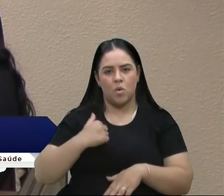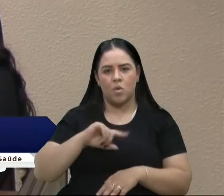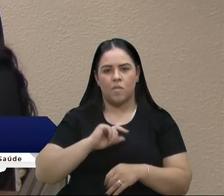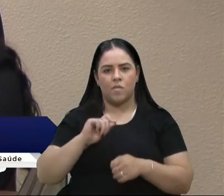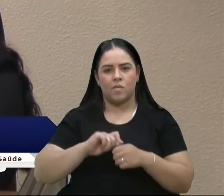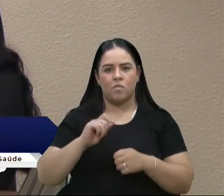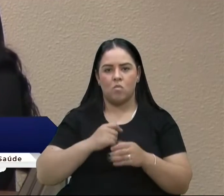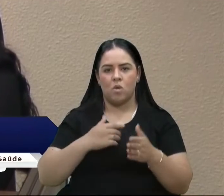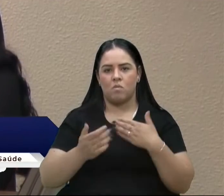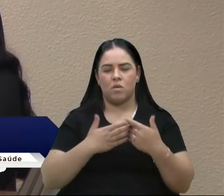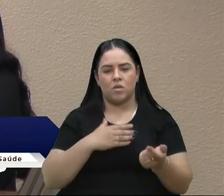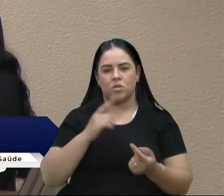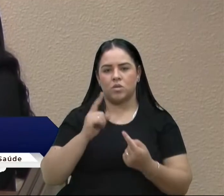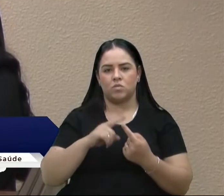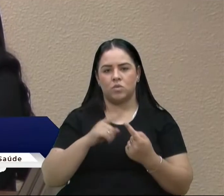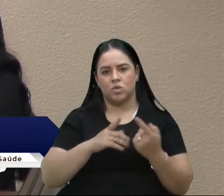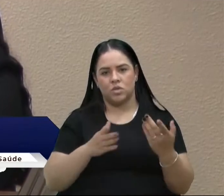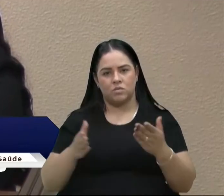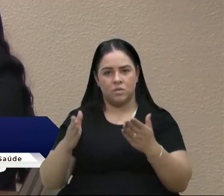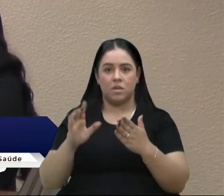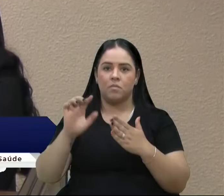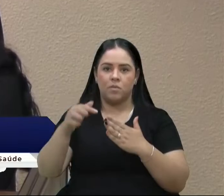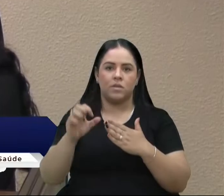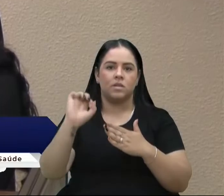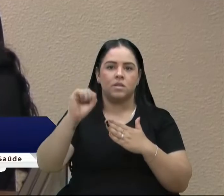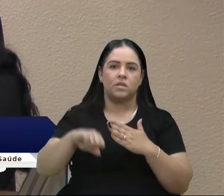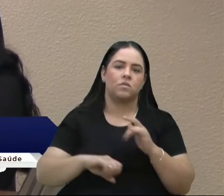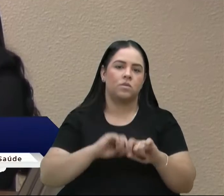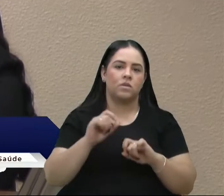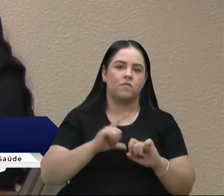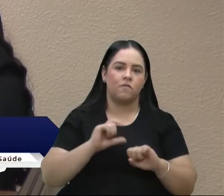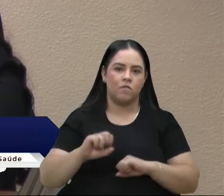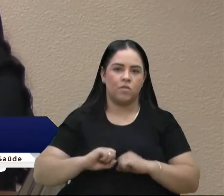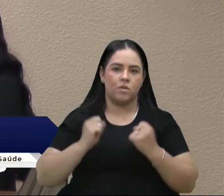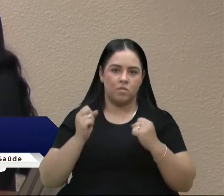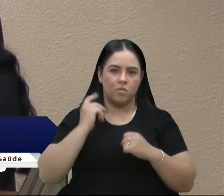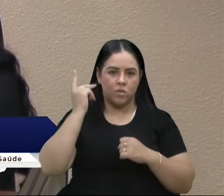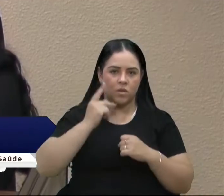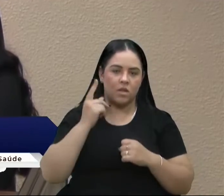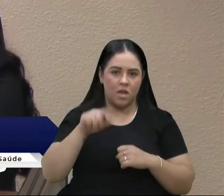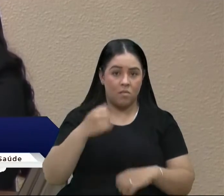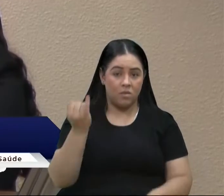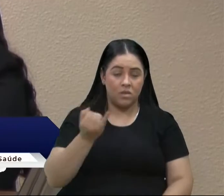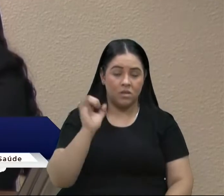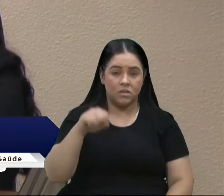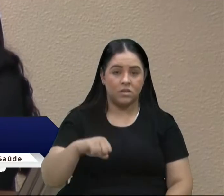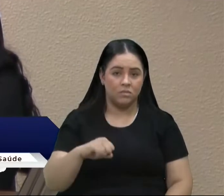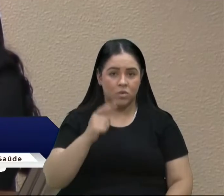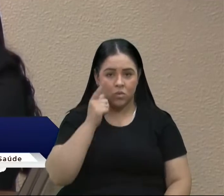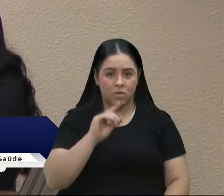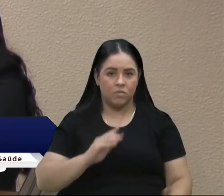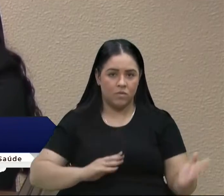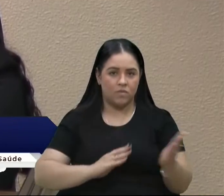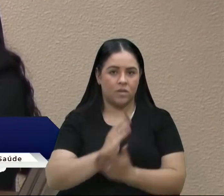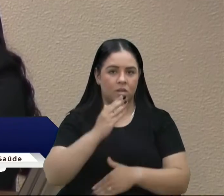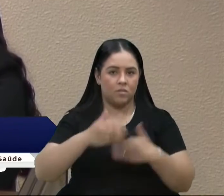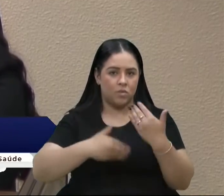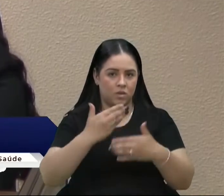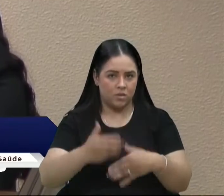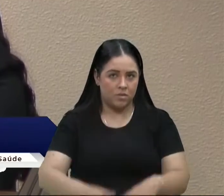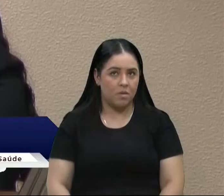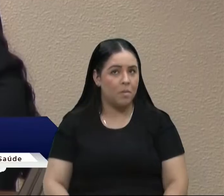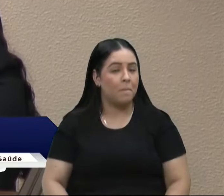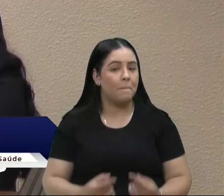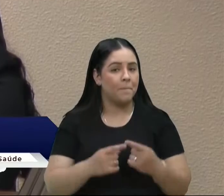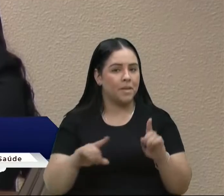fazer qualquer encaminhamento. Eu acho que sim, depois, as forças políticas, elas são muito válidas para a validação desse processo.